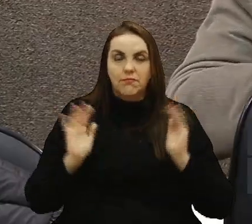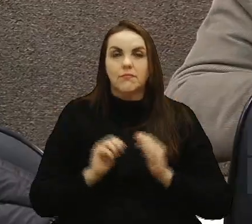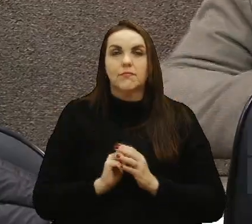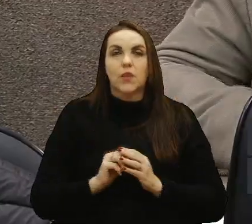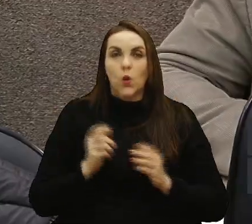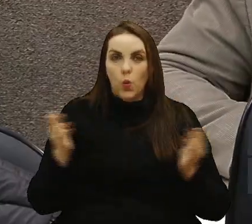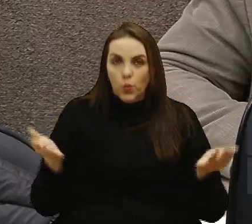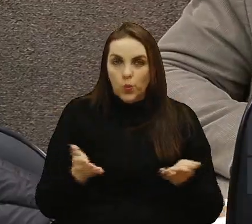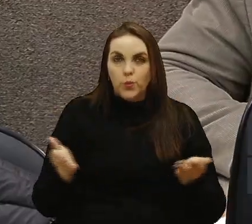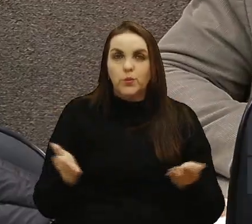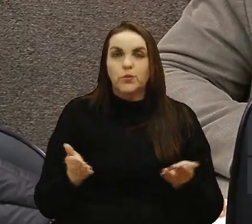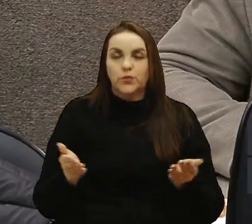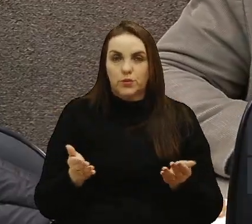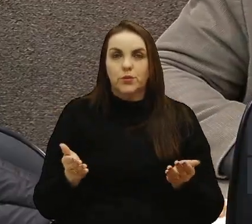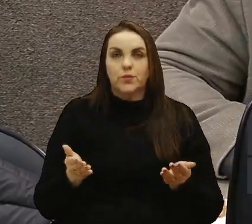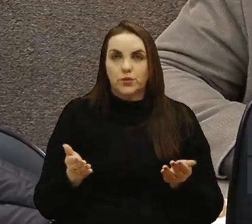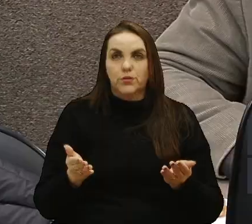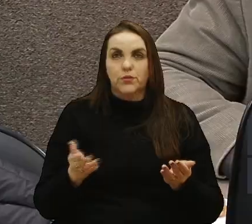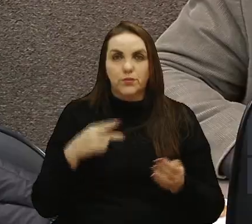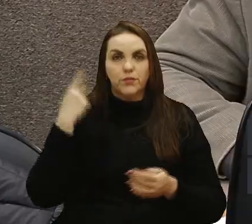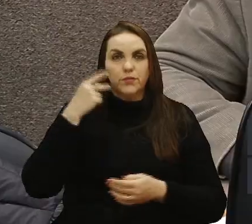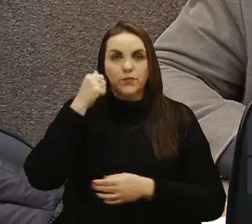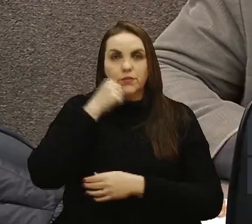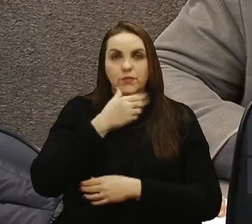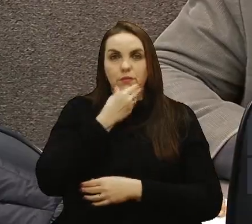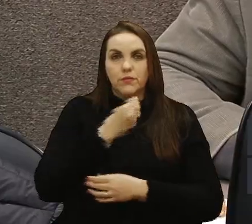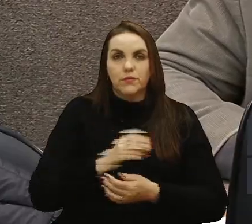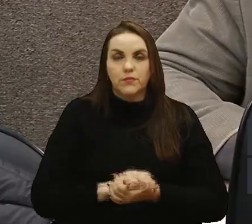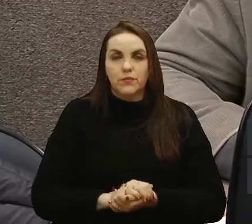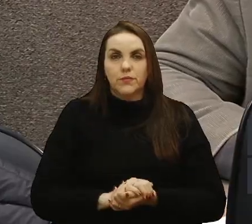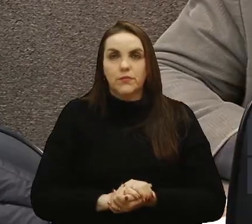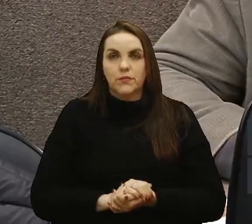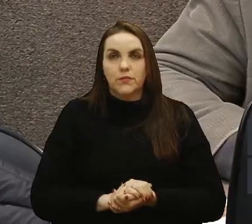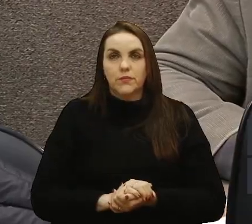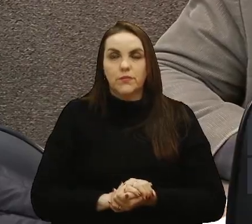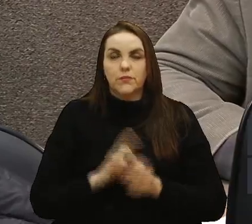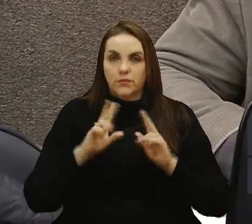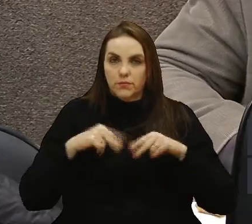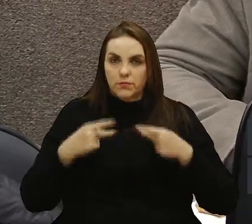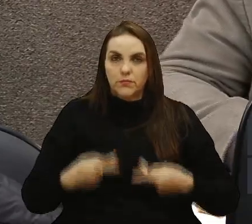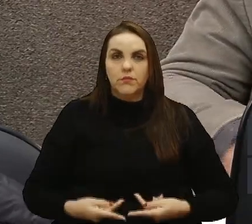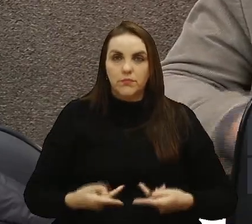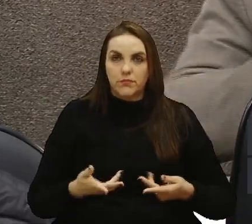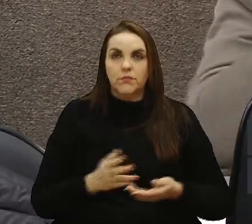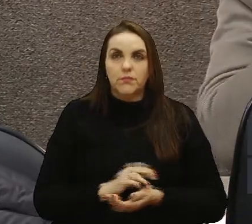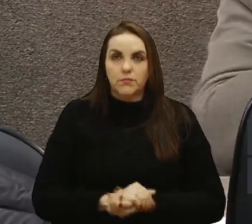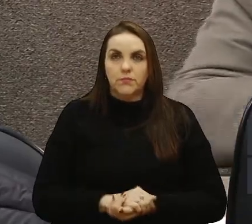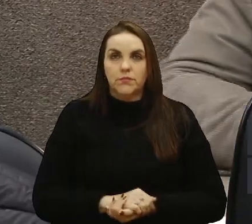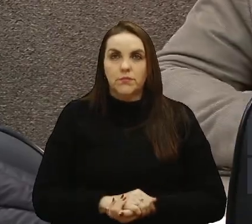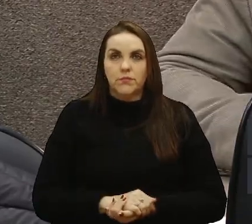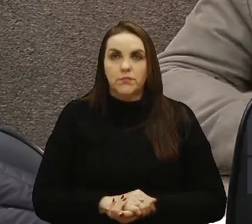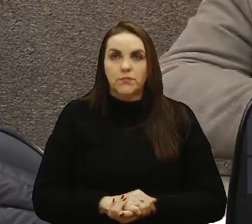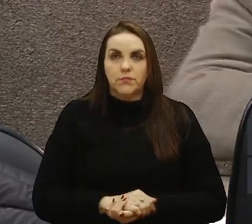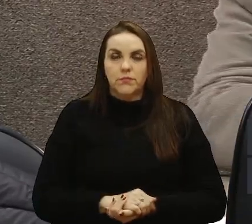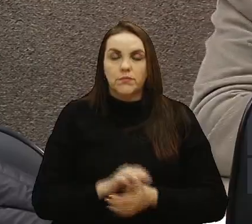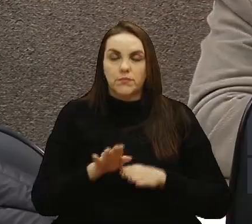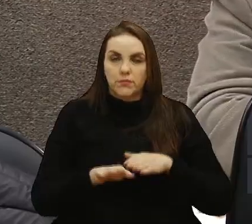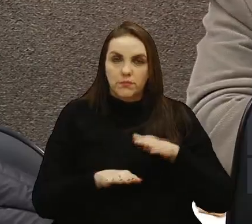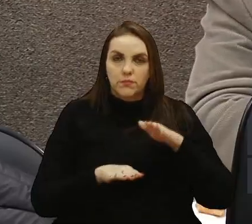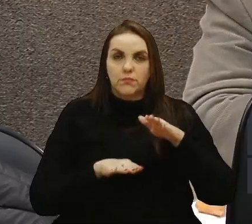aqui hoje, nobres vereadores e vereadoras, é uma questão de humanização. É mais um